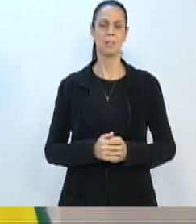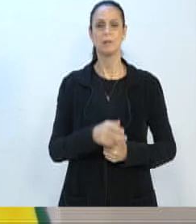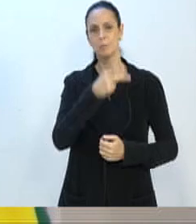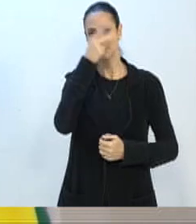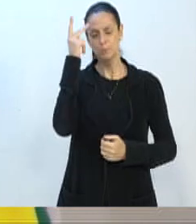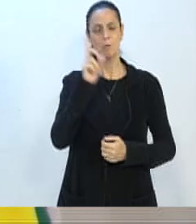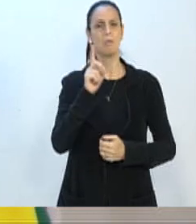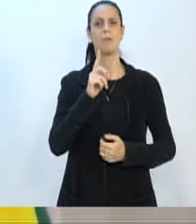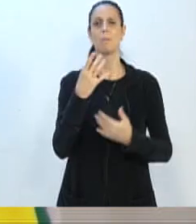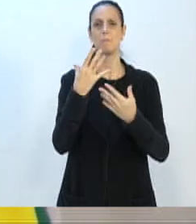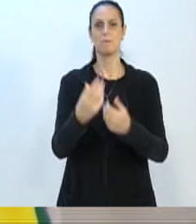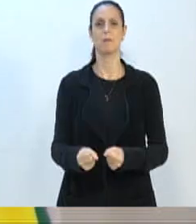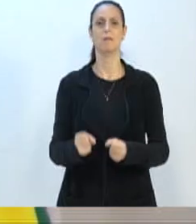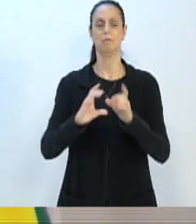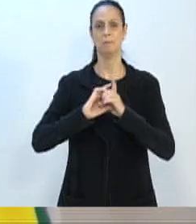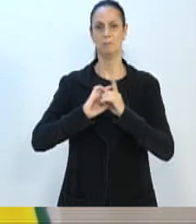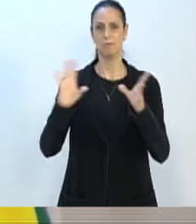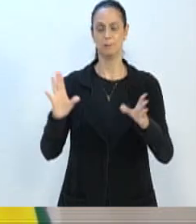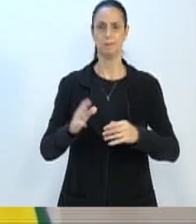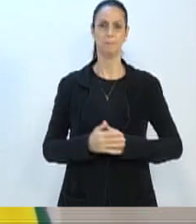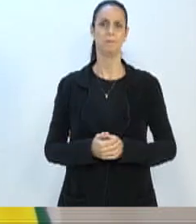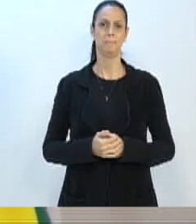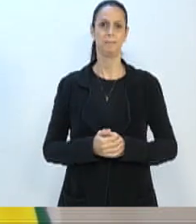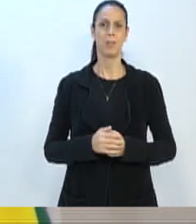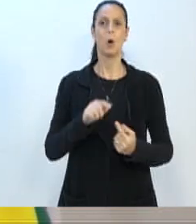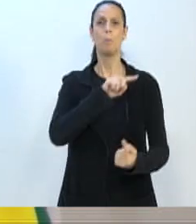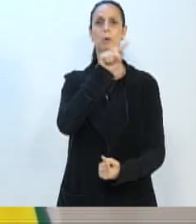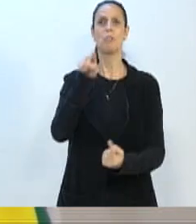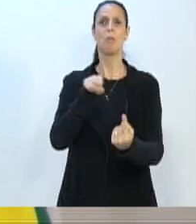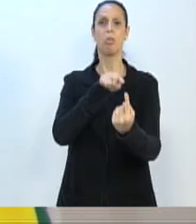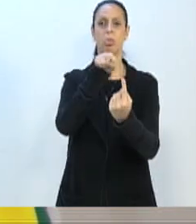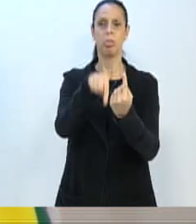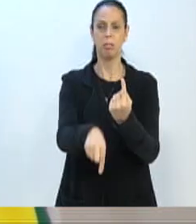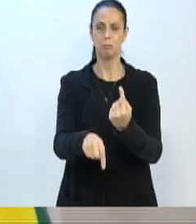isso não vai levar a lugar nenhum Esperamos que né